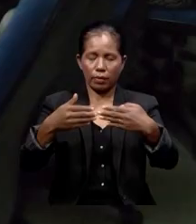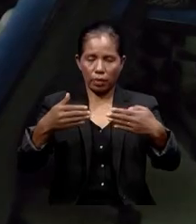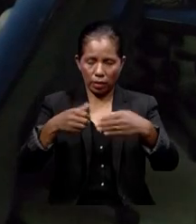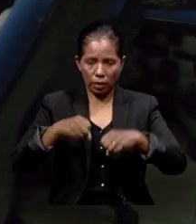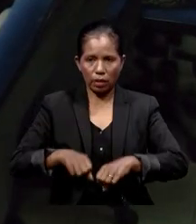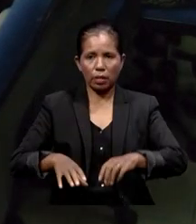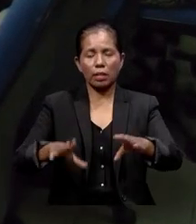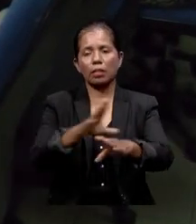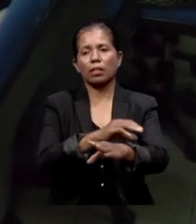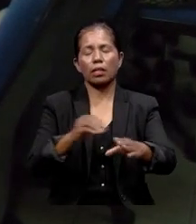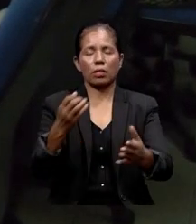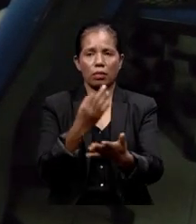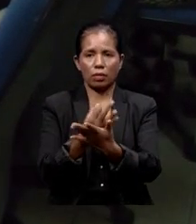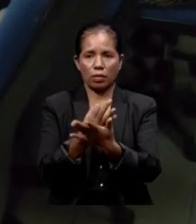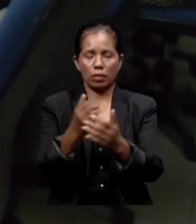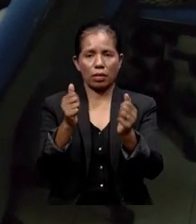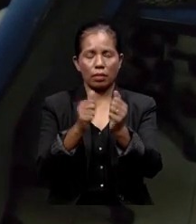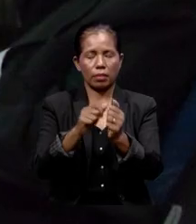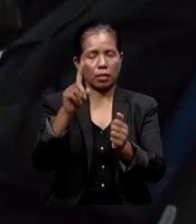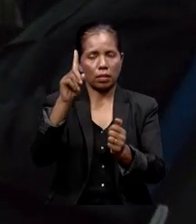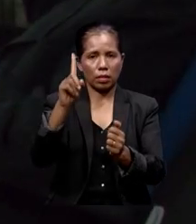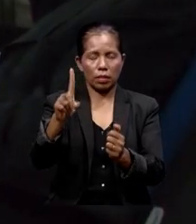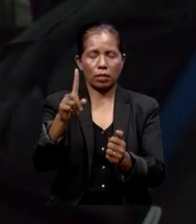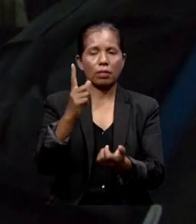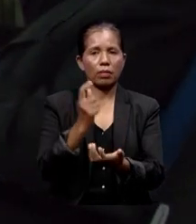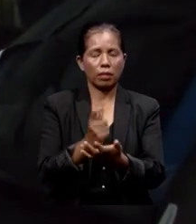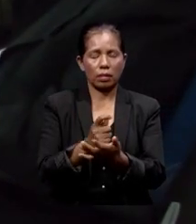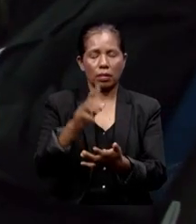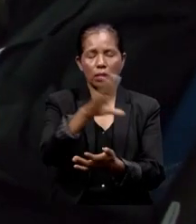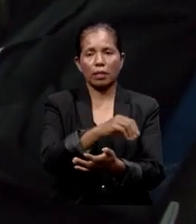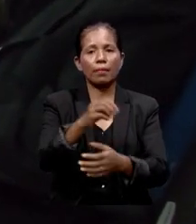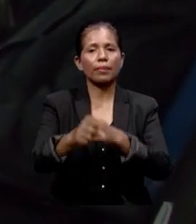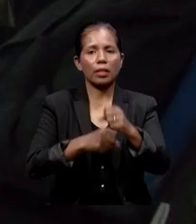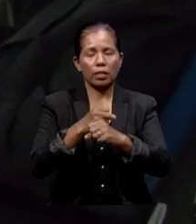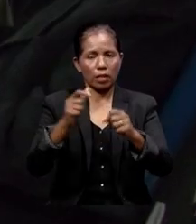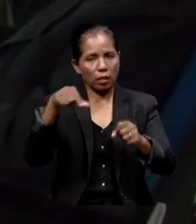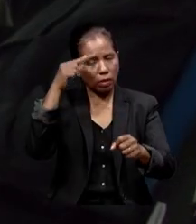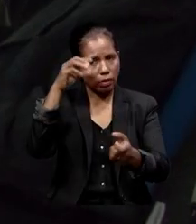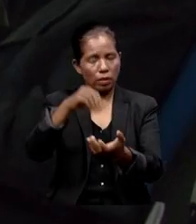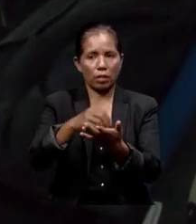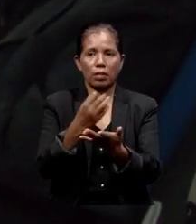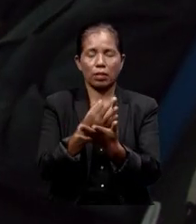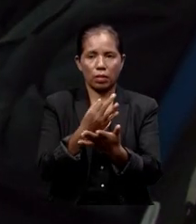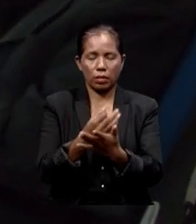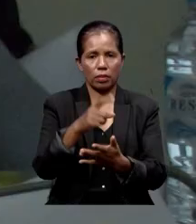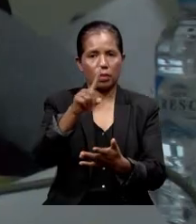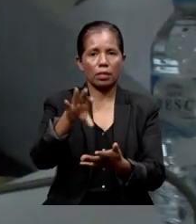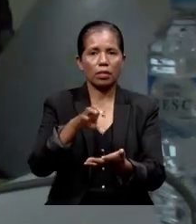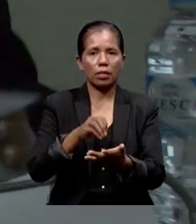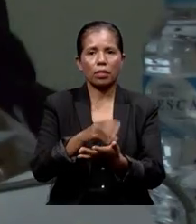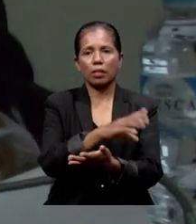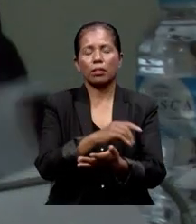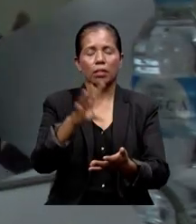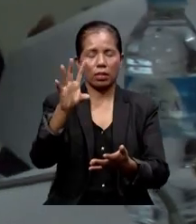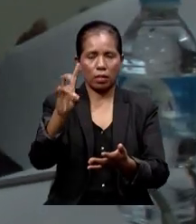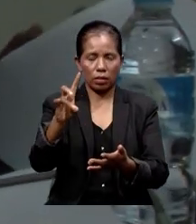no Marítima, o montante tokon ida Rihun Atus Valoresin, enquanto Tinan Ne, Governo propõe tokon ida Rihun Atus